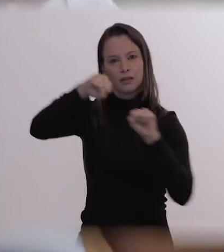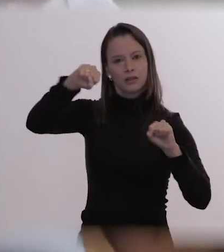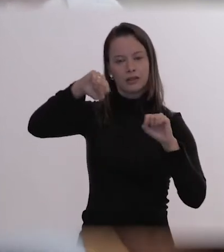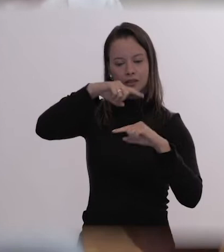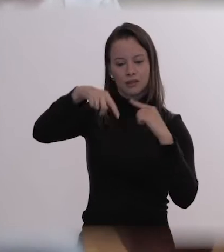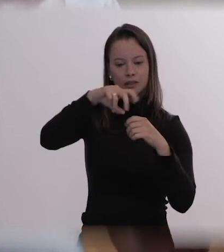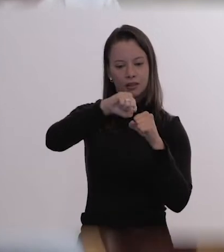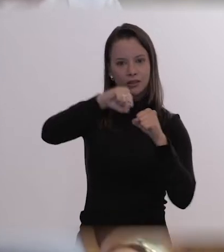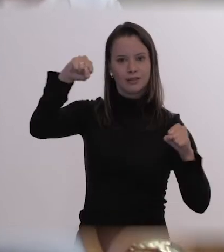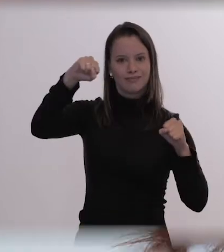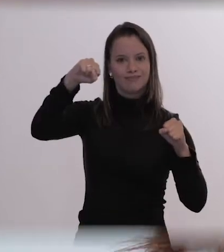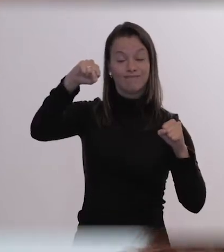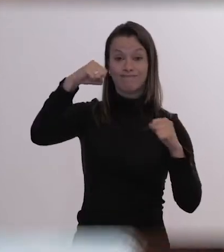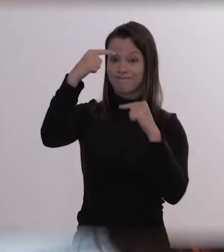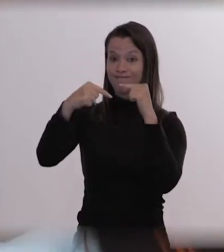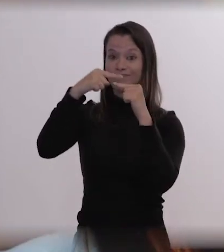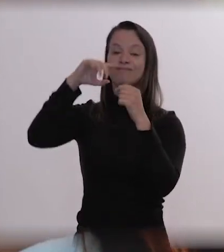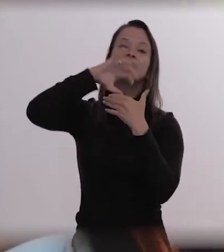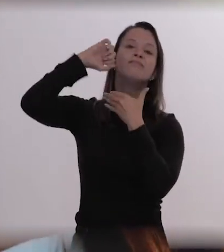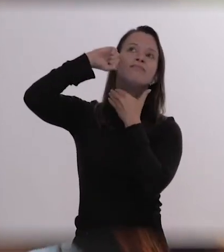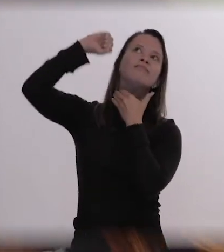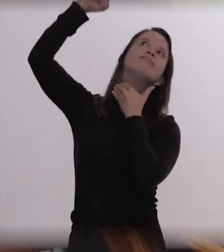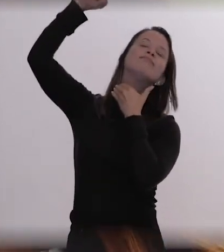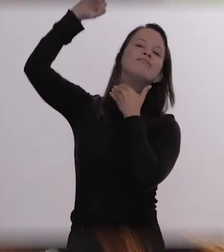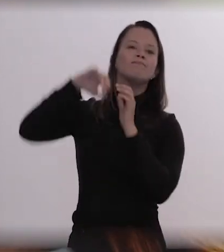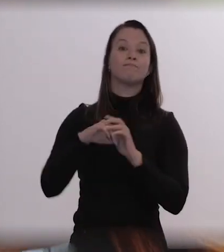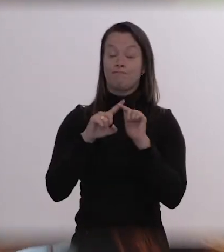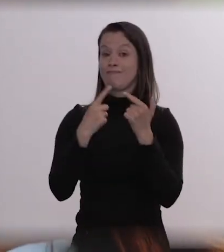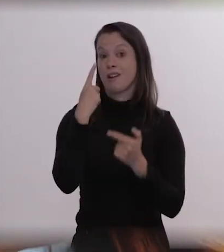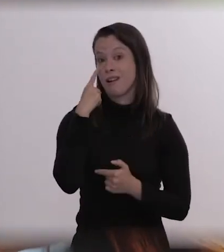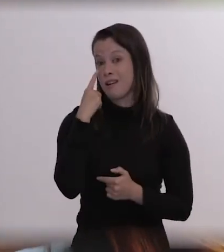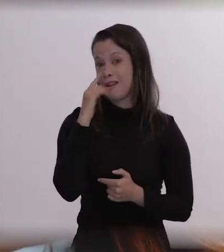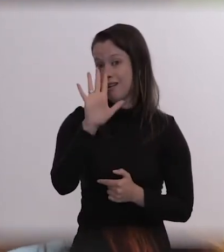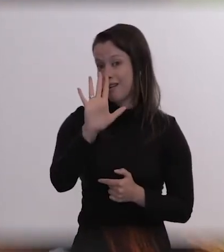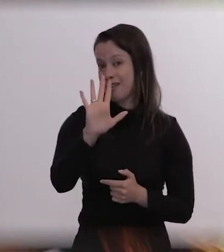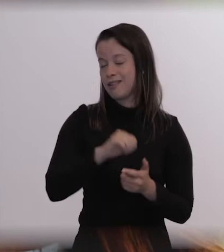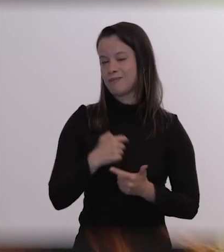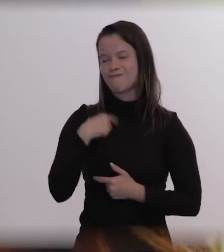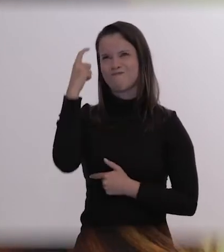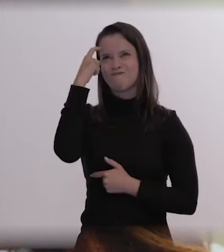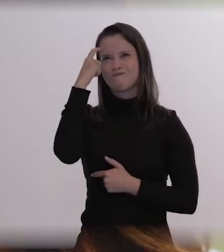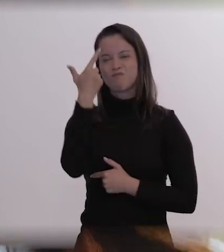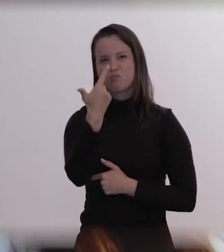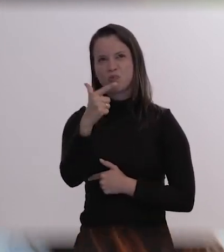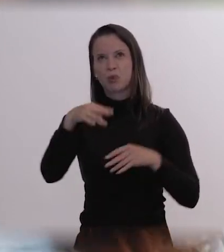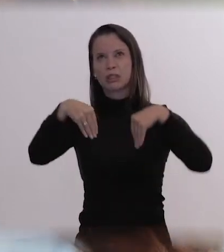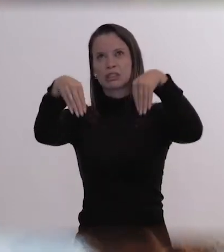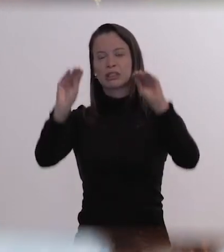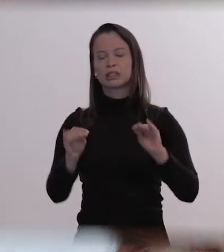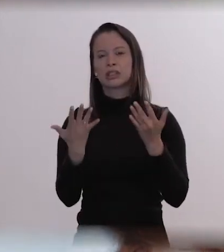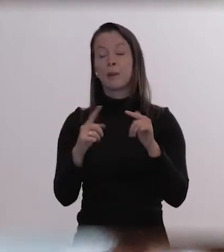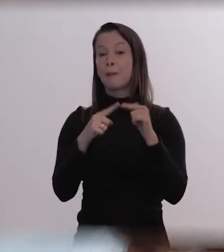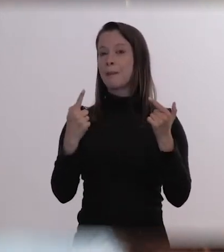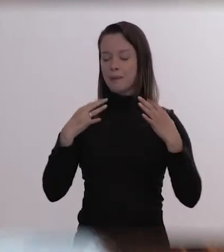aquelas tranças lá, né? Mas olha como que é. O que que eu pensei? Eu não tenho lençol, mas